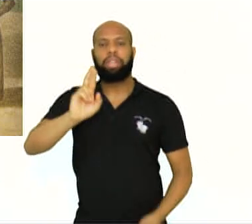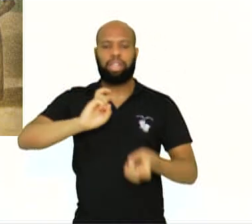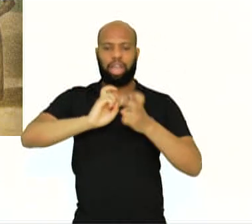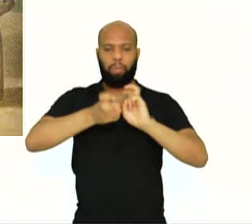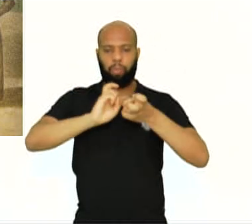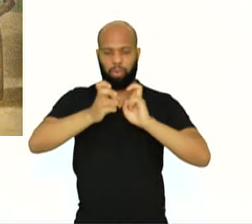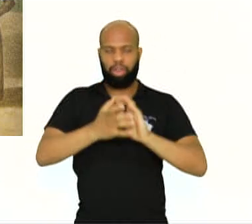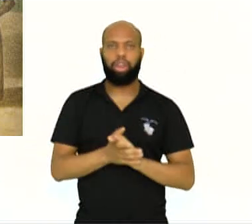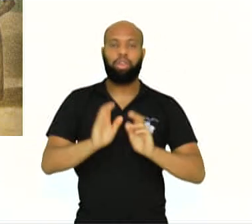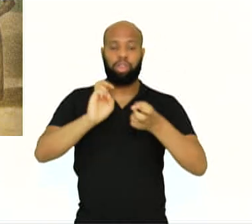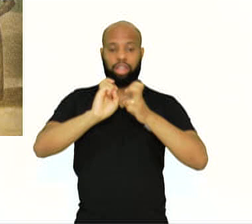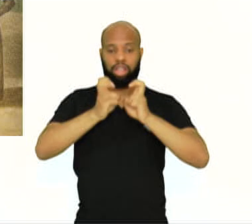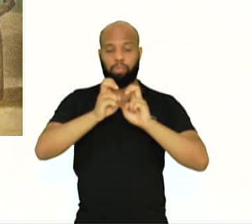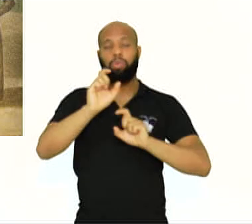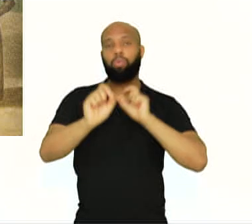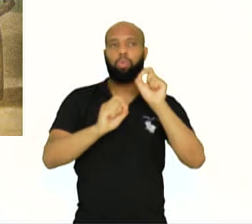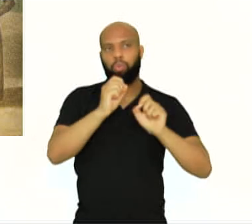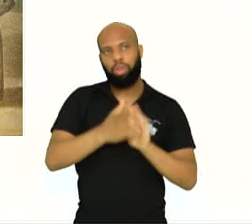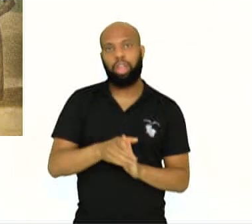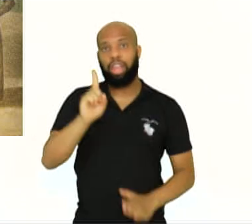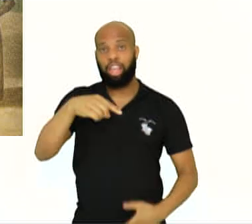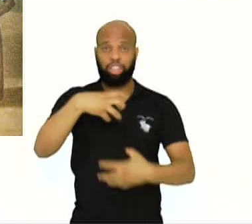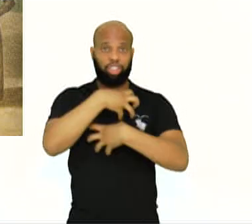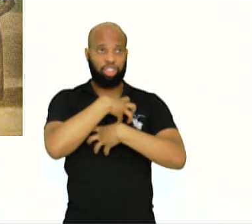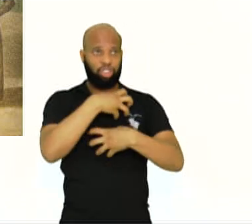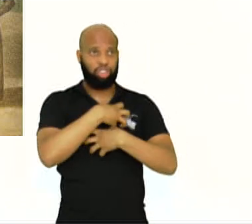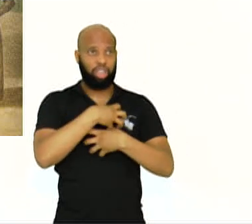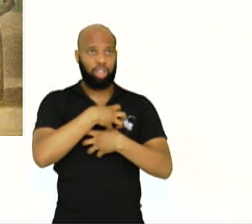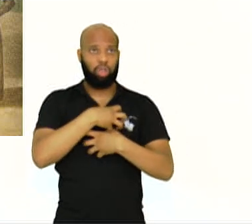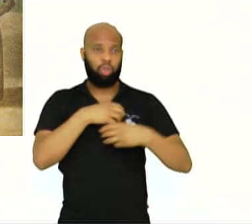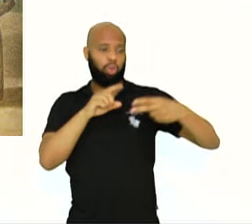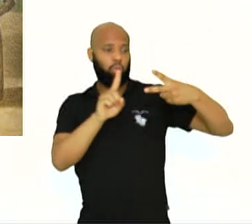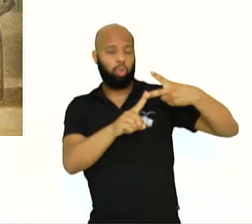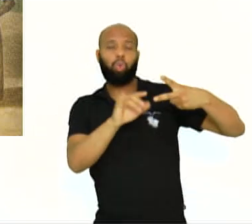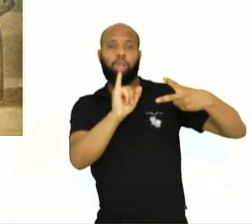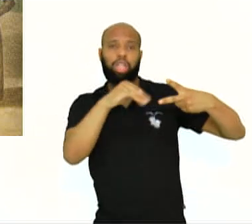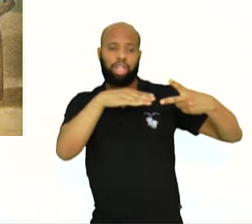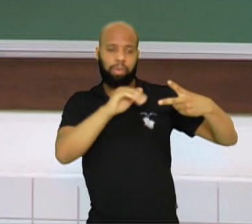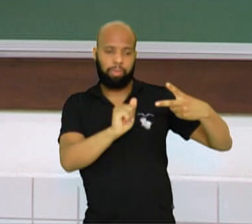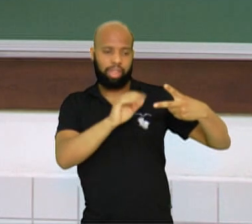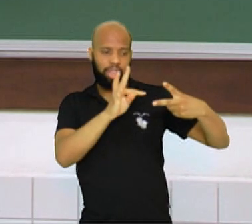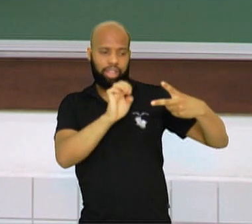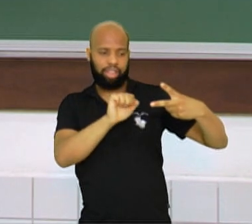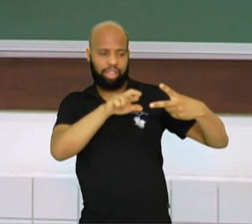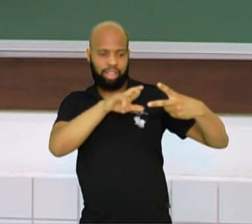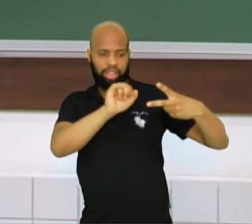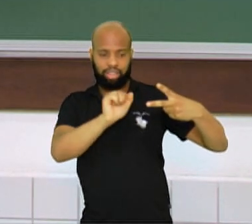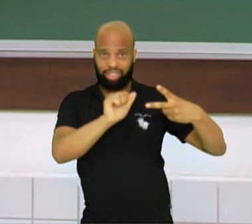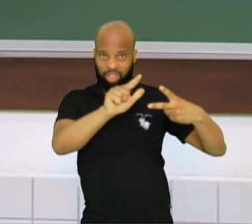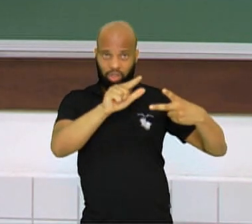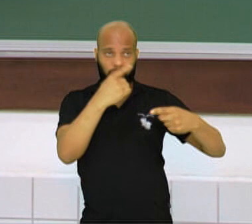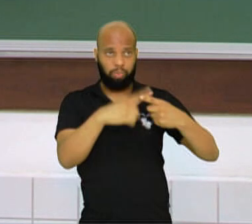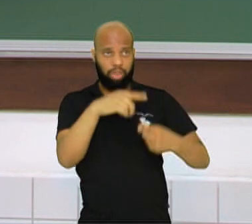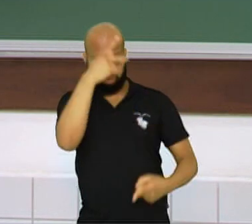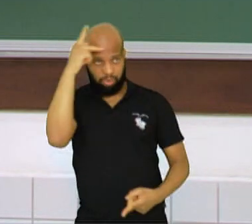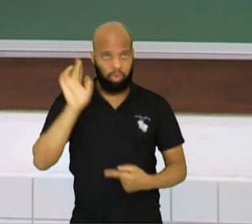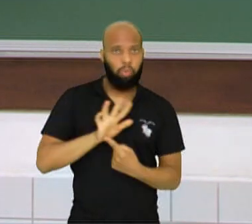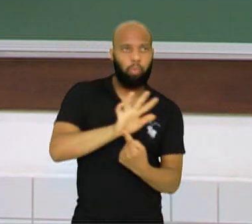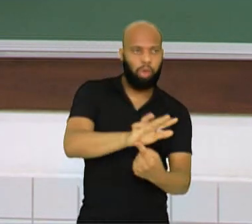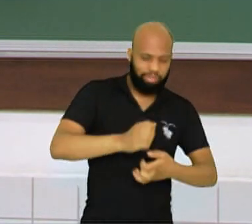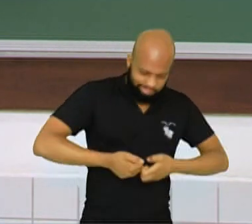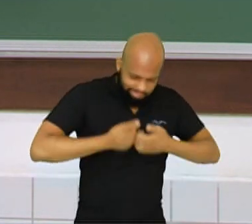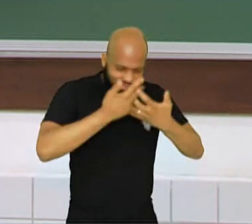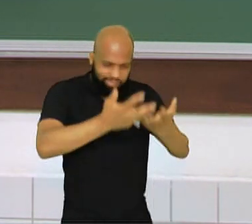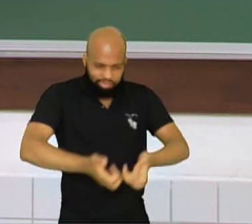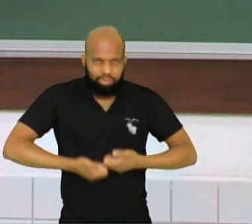capoeira. A capoeira é uma fonte imaterial, porque as pessoas elas vão então se manifestar